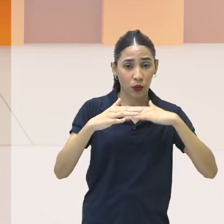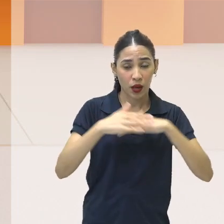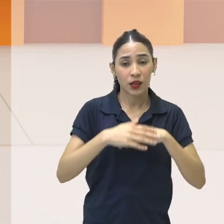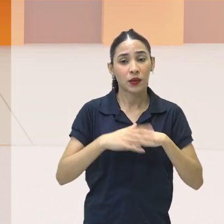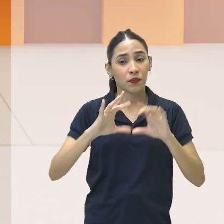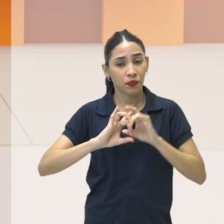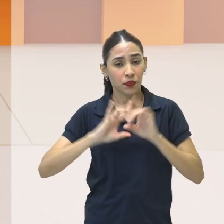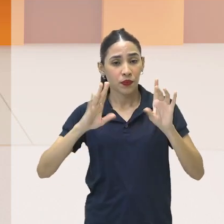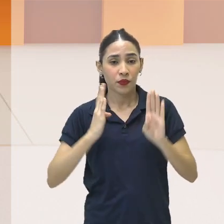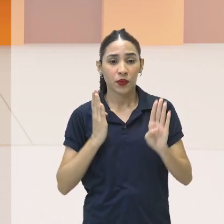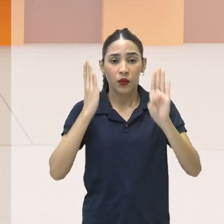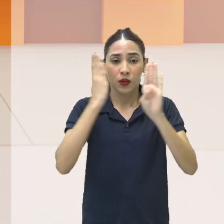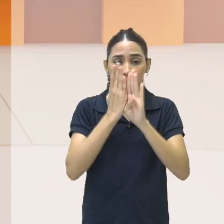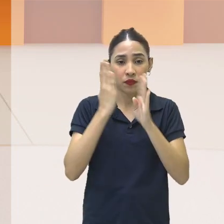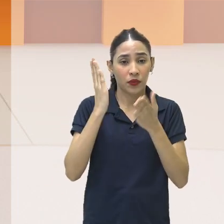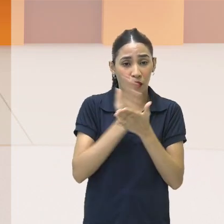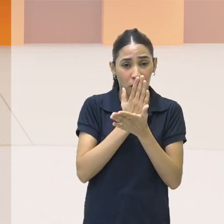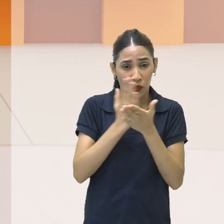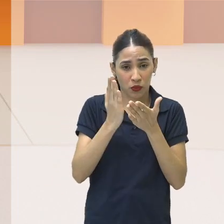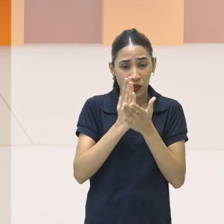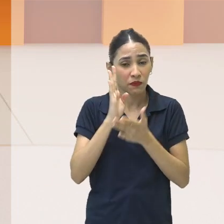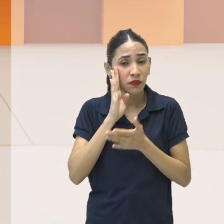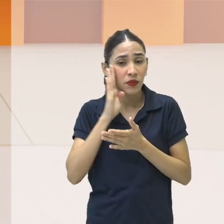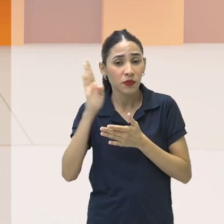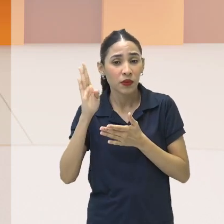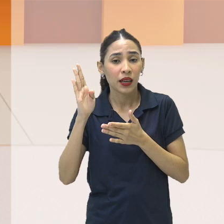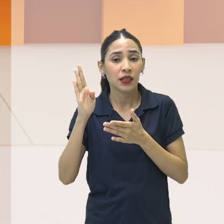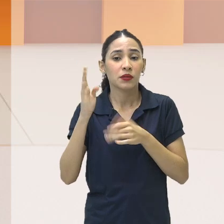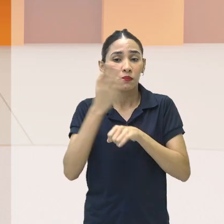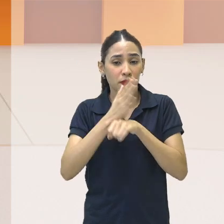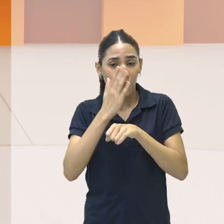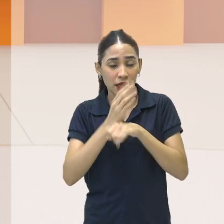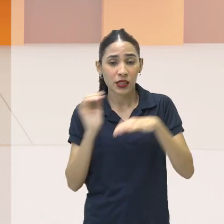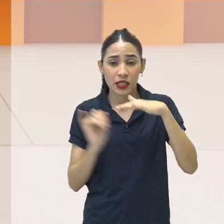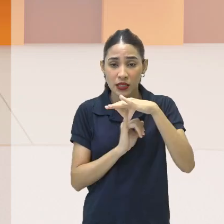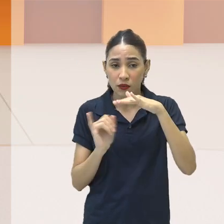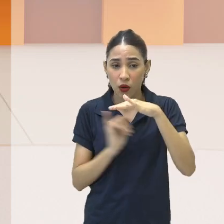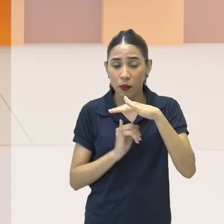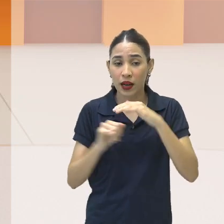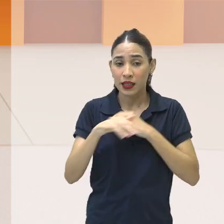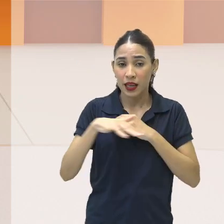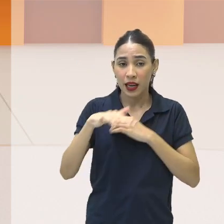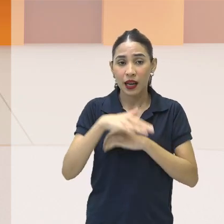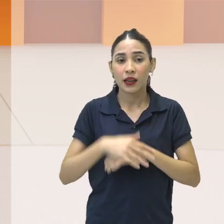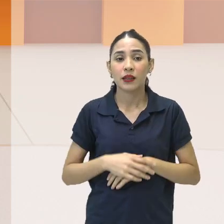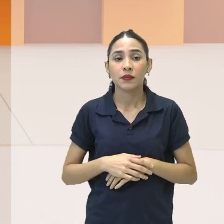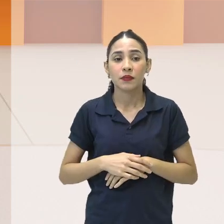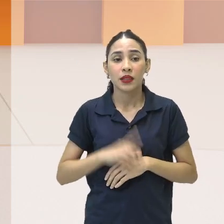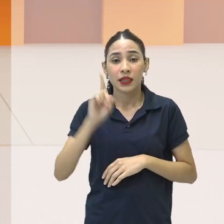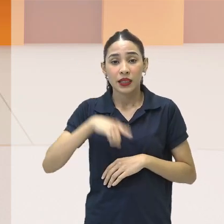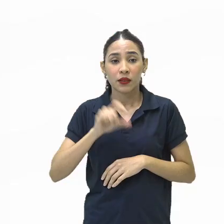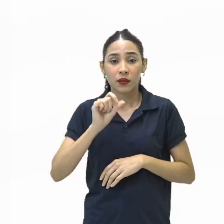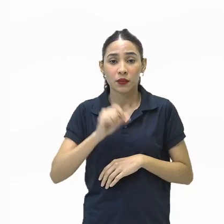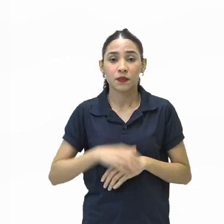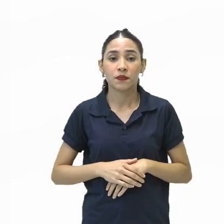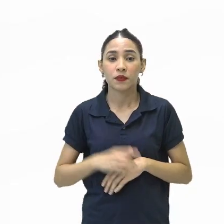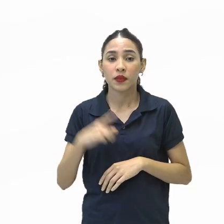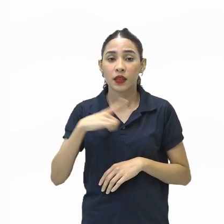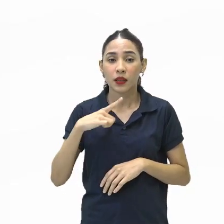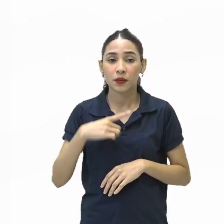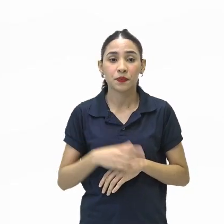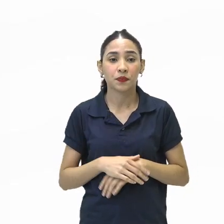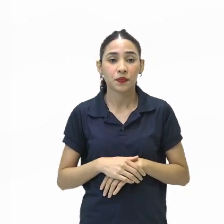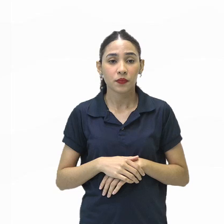que permitem identificar algumas das principais atividades informais na região. E são elas. Nós temos